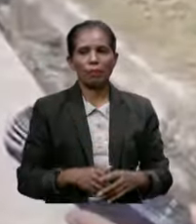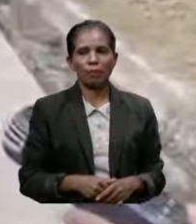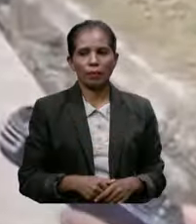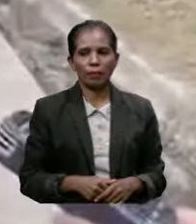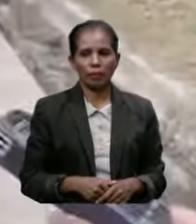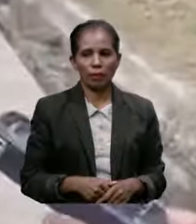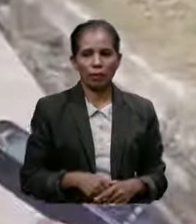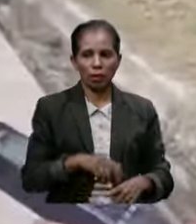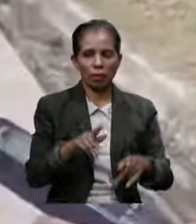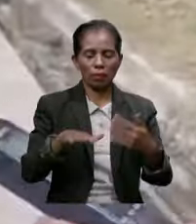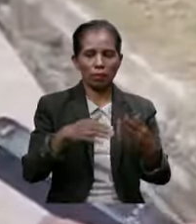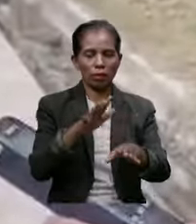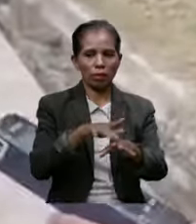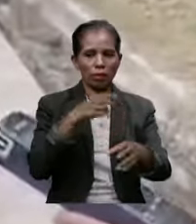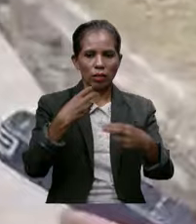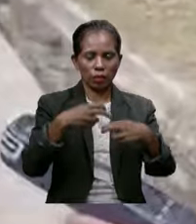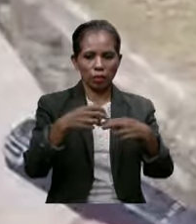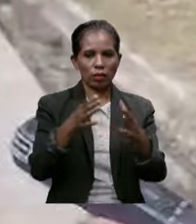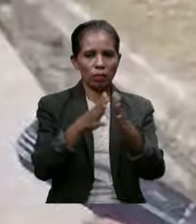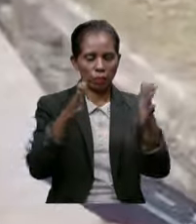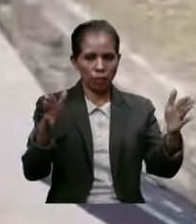minha, impacto mais ali,